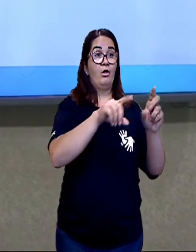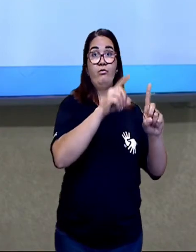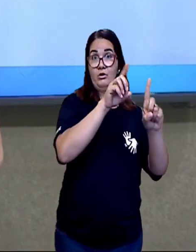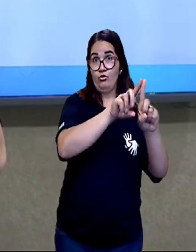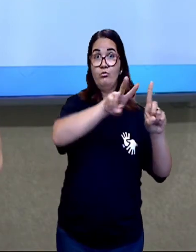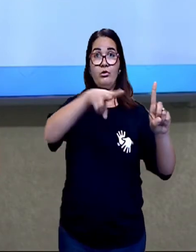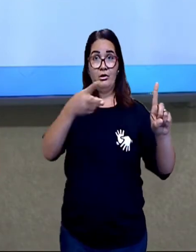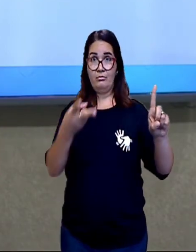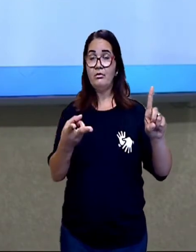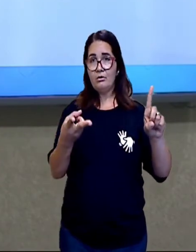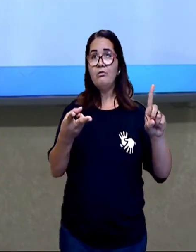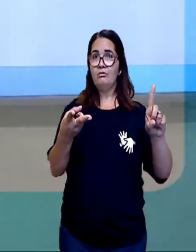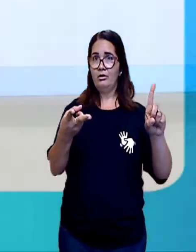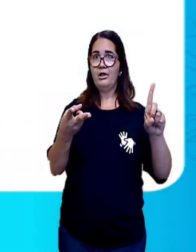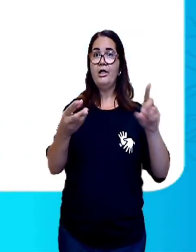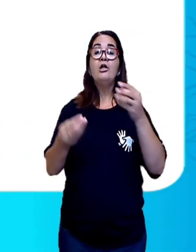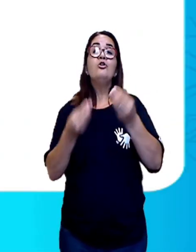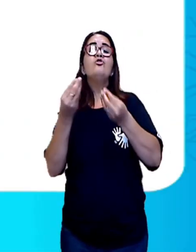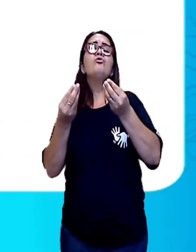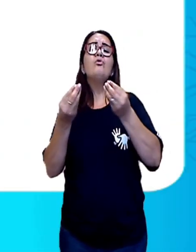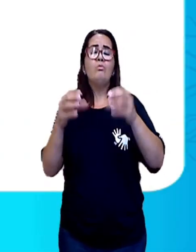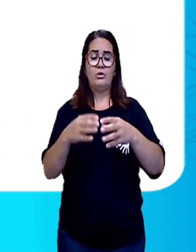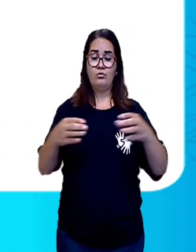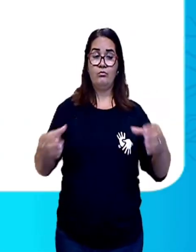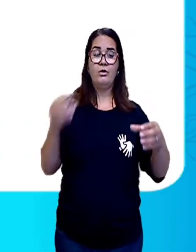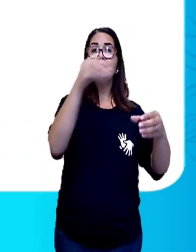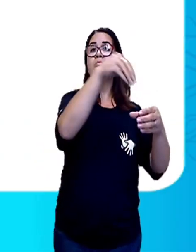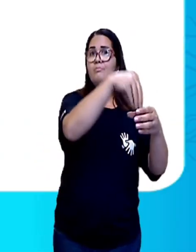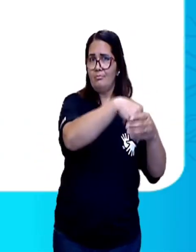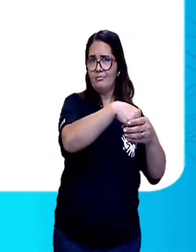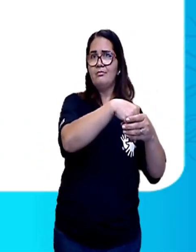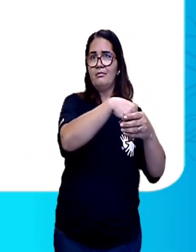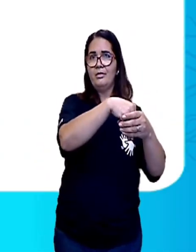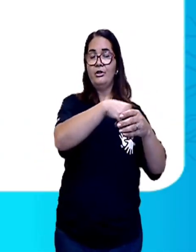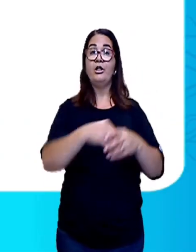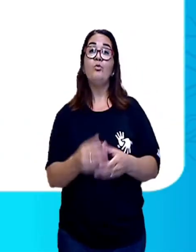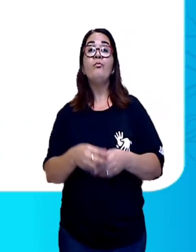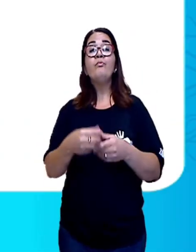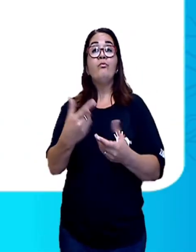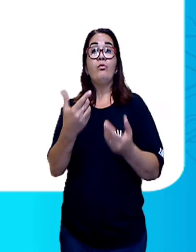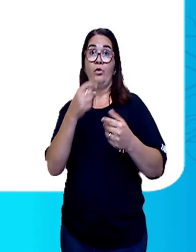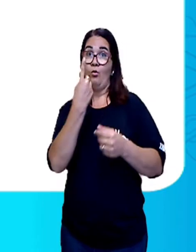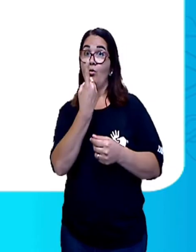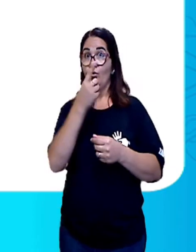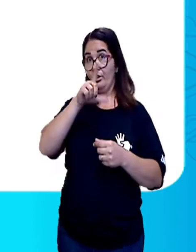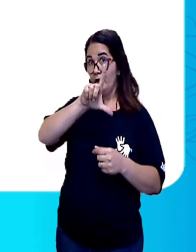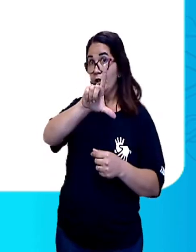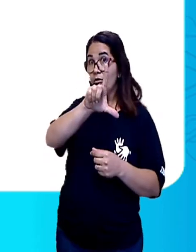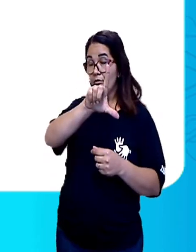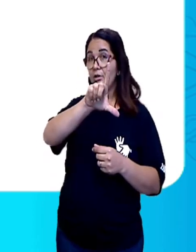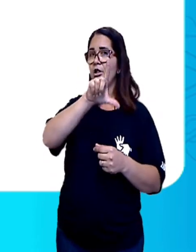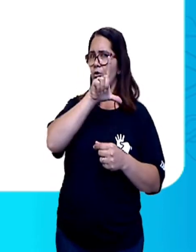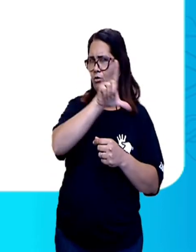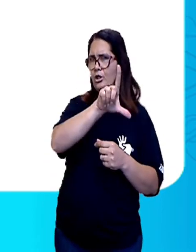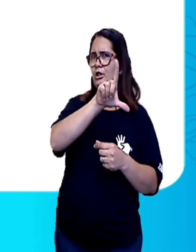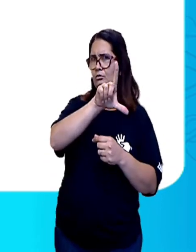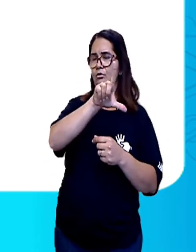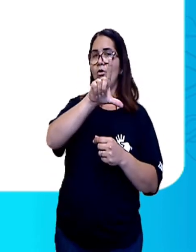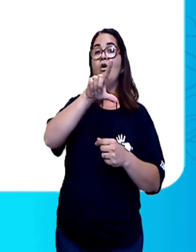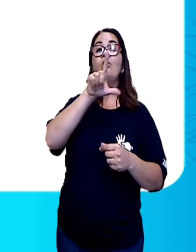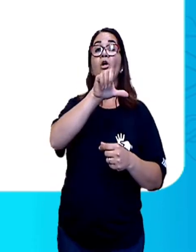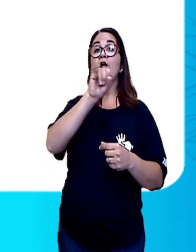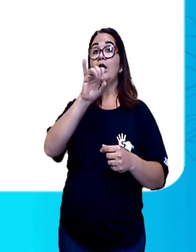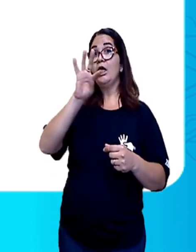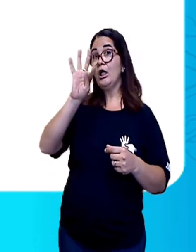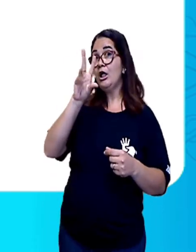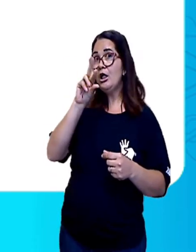A conversão das unidades de capacidade. Então nós temos então o litro como medida de capacidade padrão. E nós